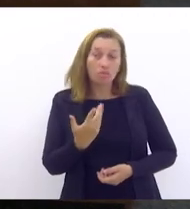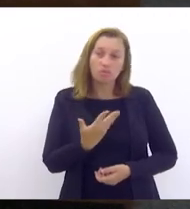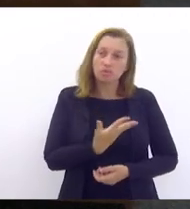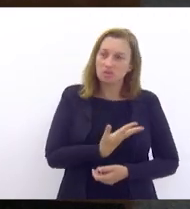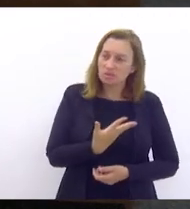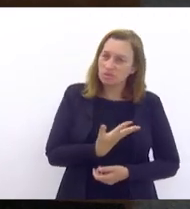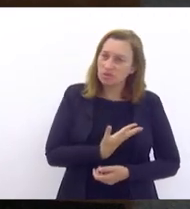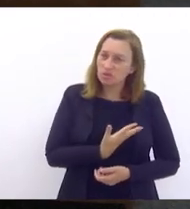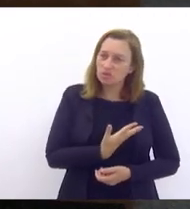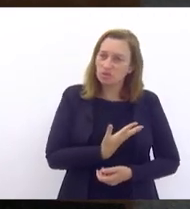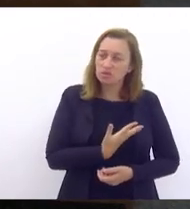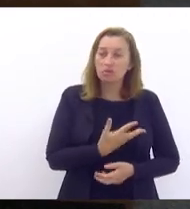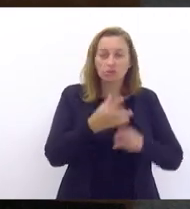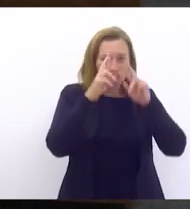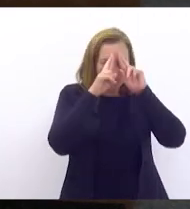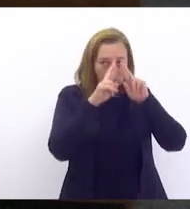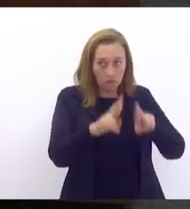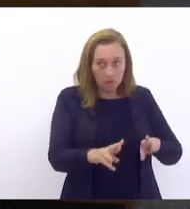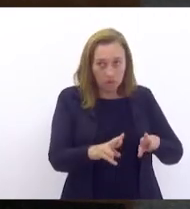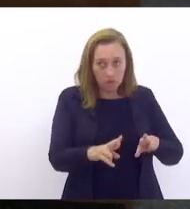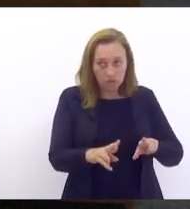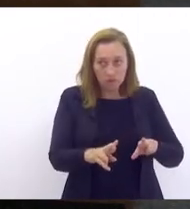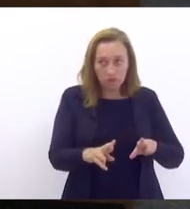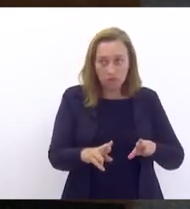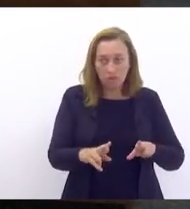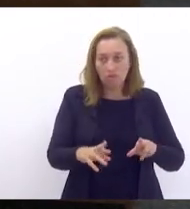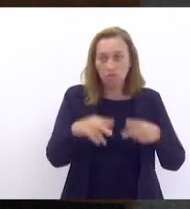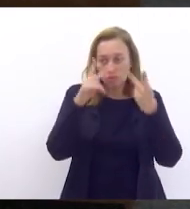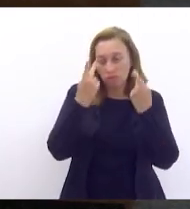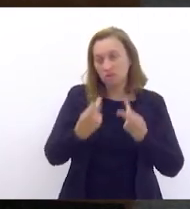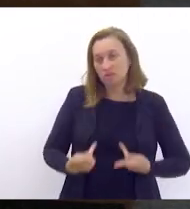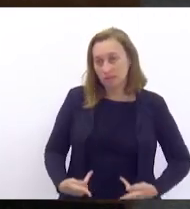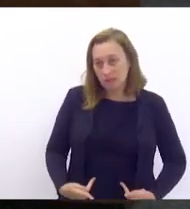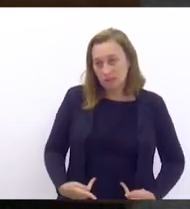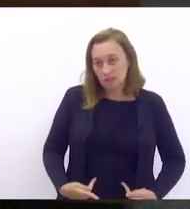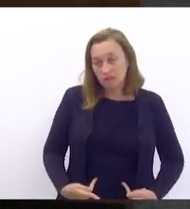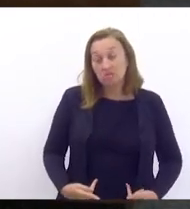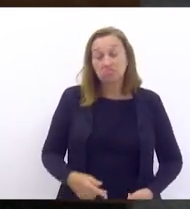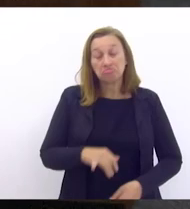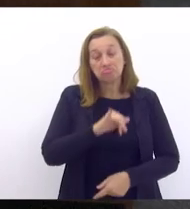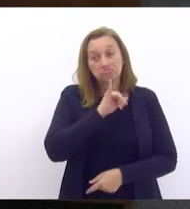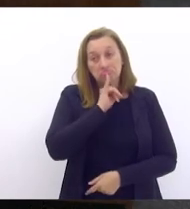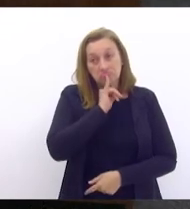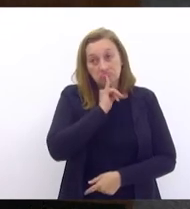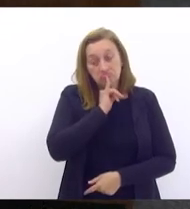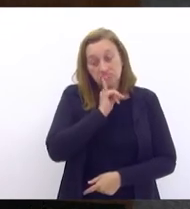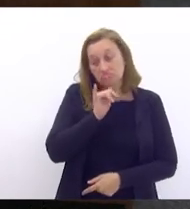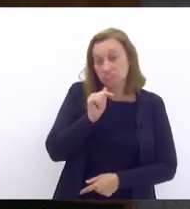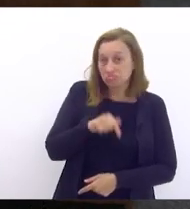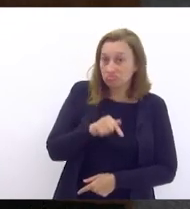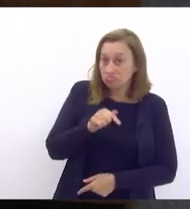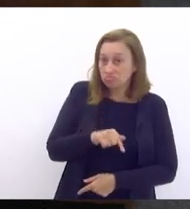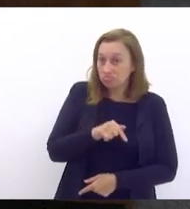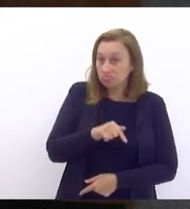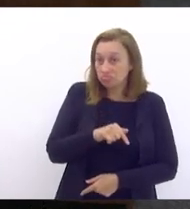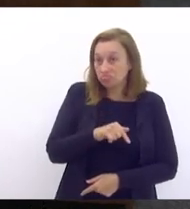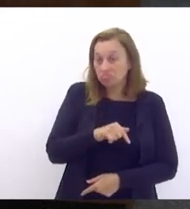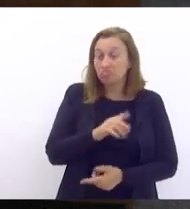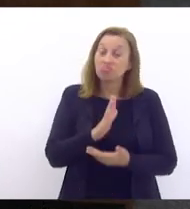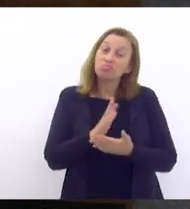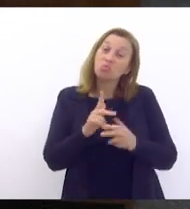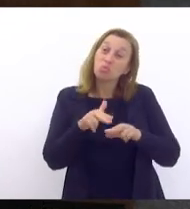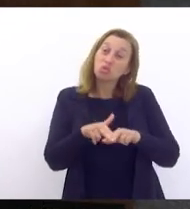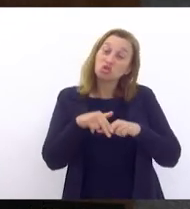os colegas, com respeito, com urbanidade. E, infelizmente, aqui, por